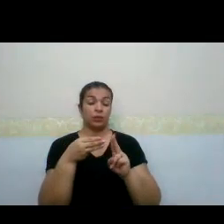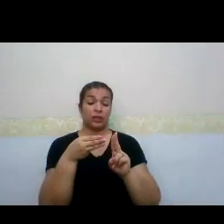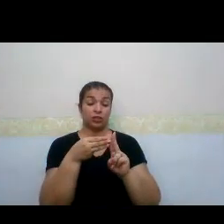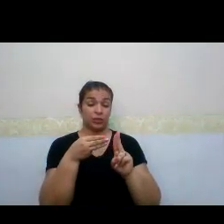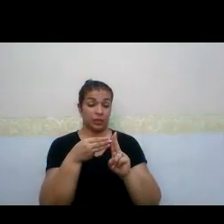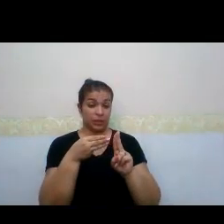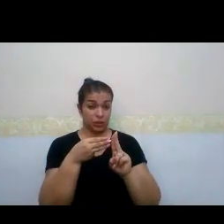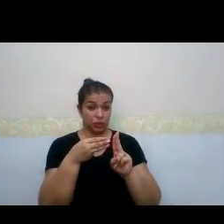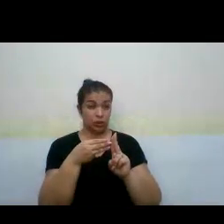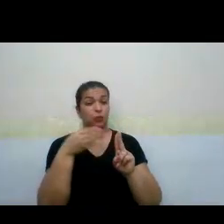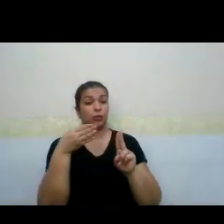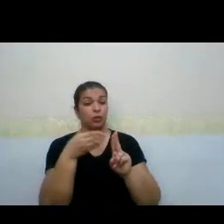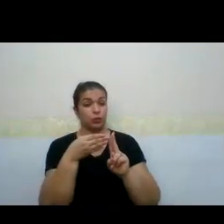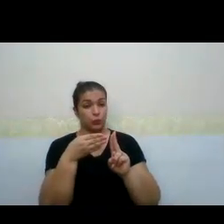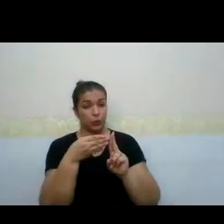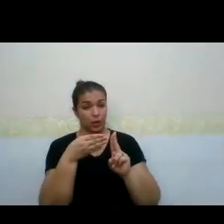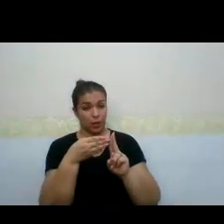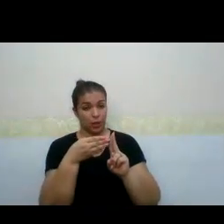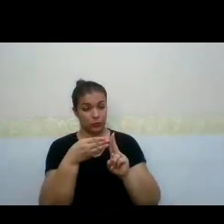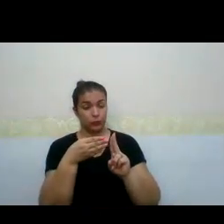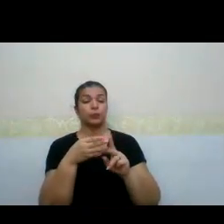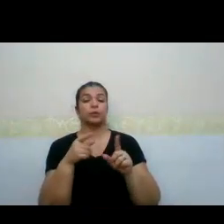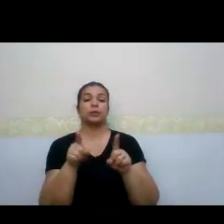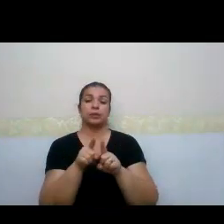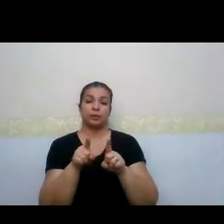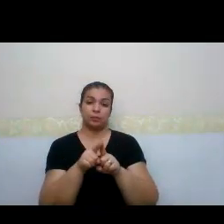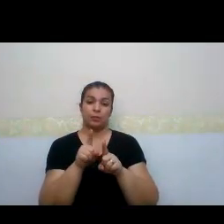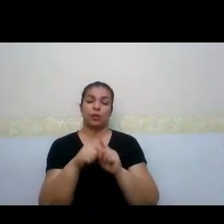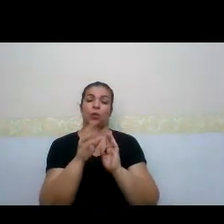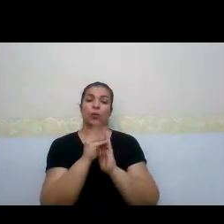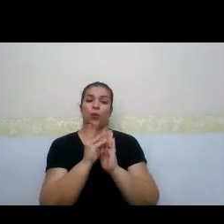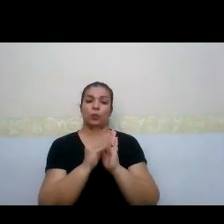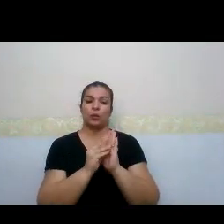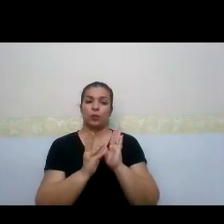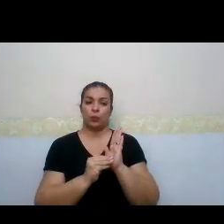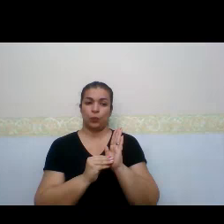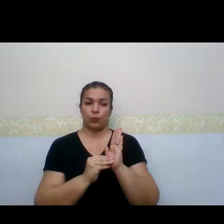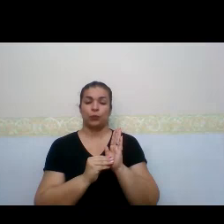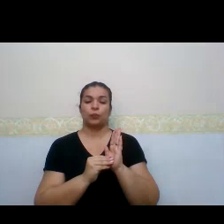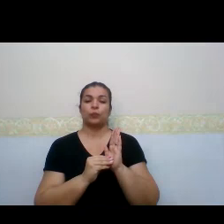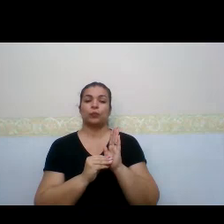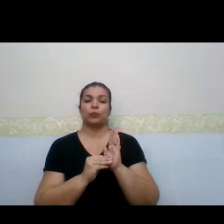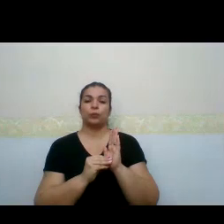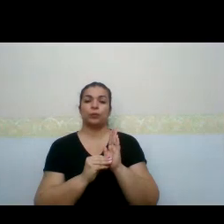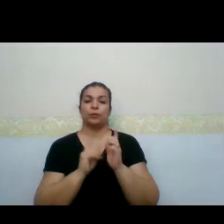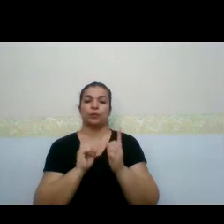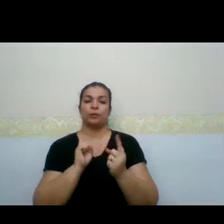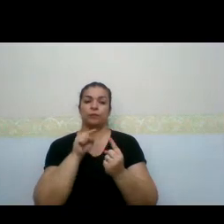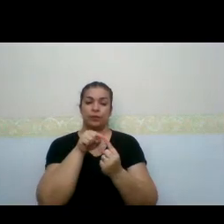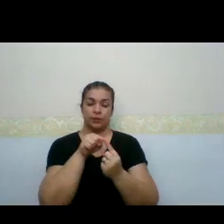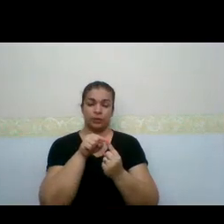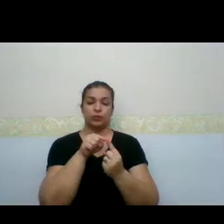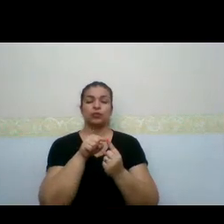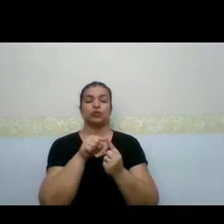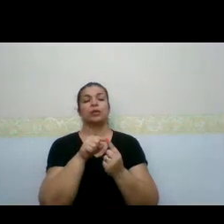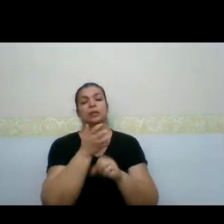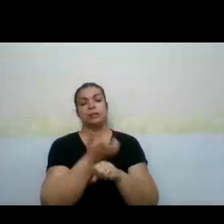unidade 4 e mais o conteúdo referente à disciplina de